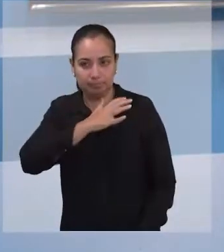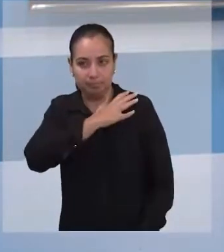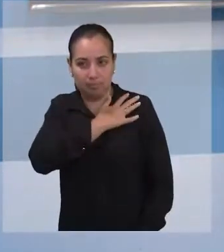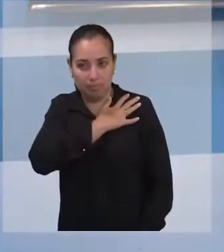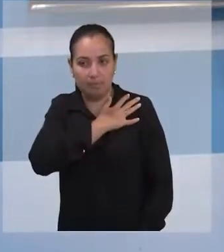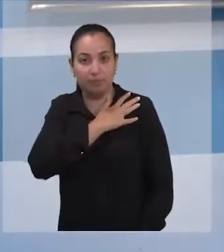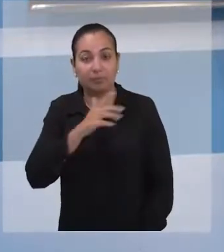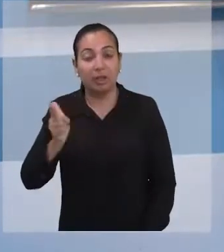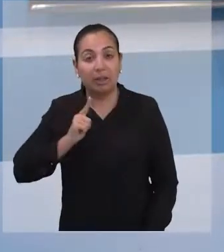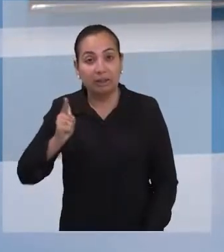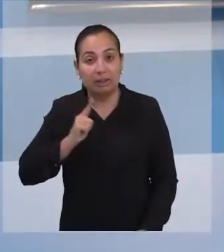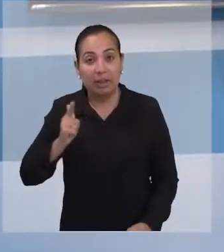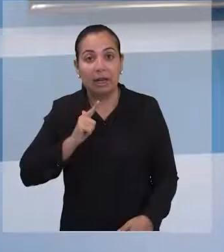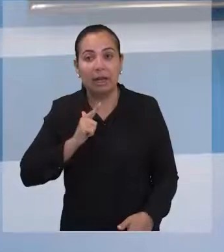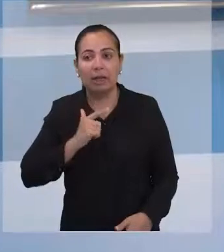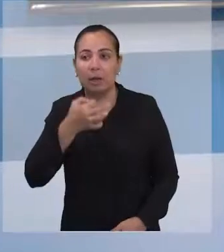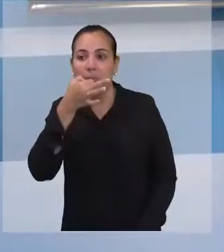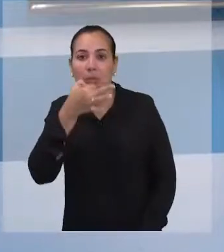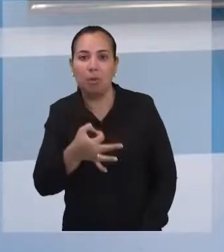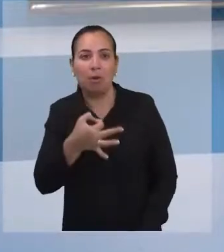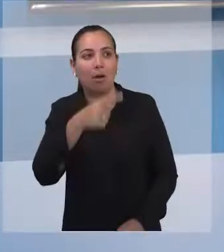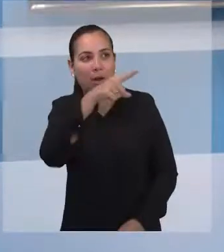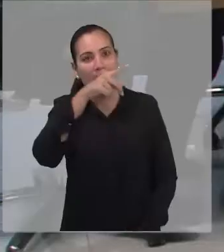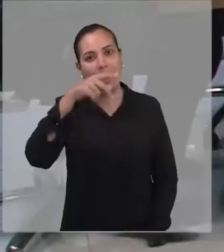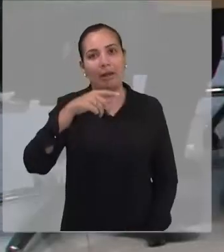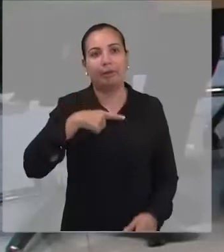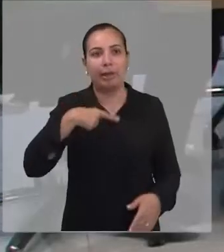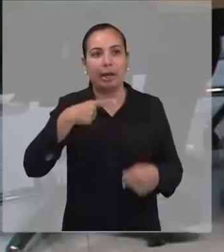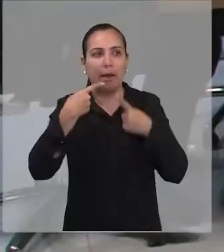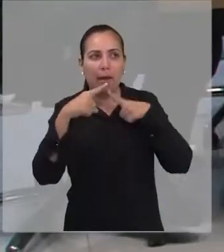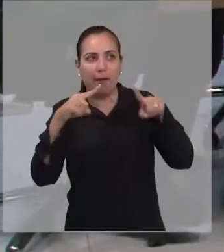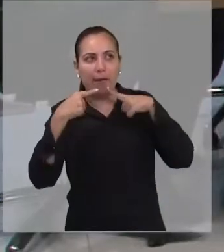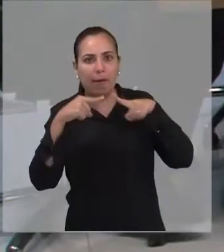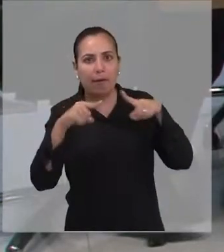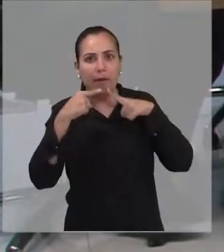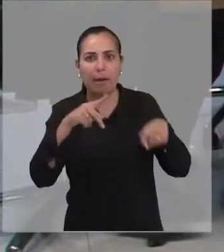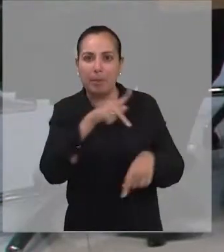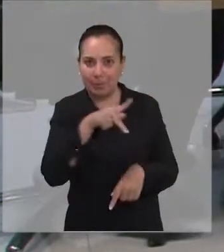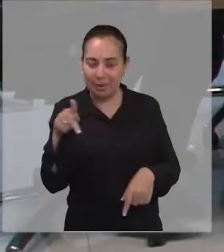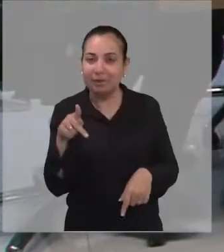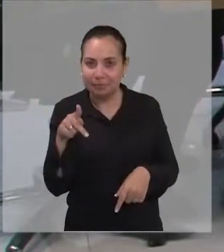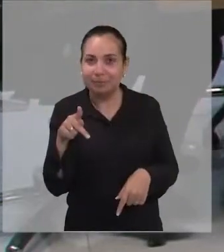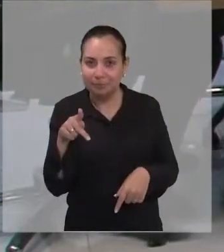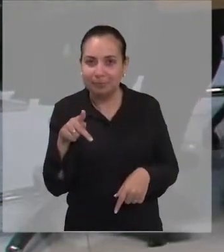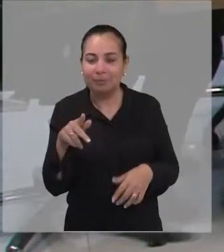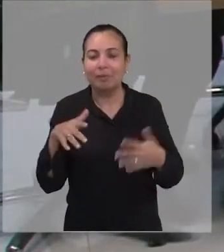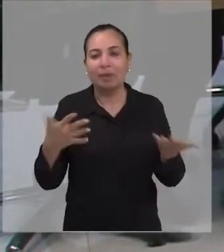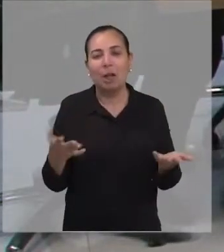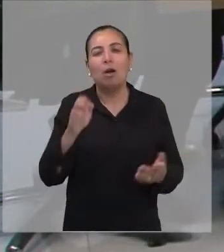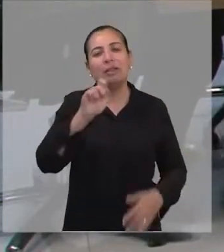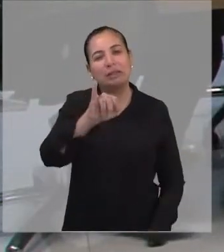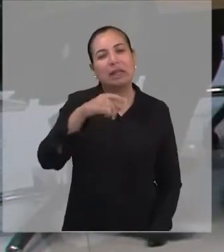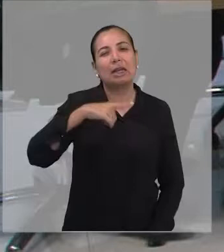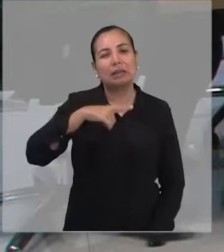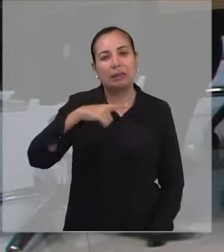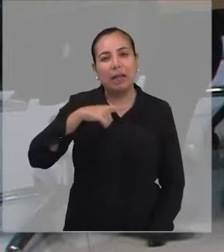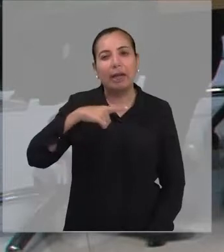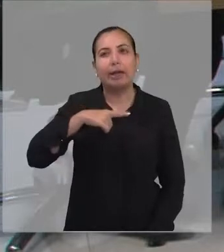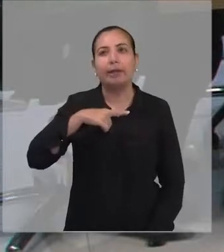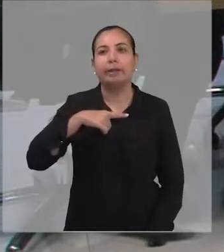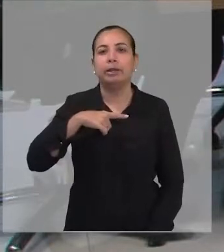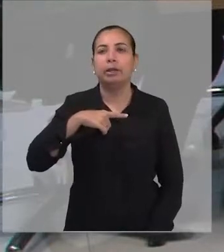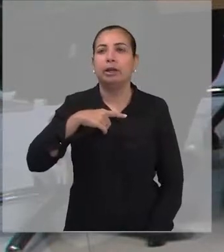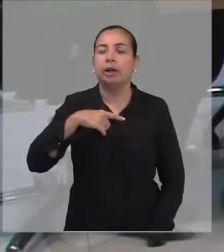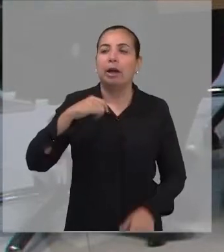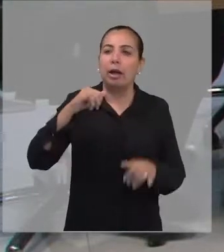fazia sérias críticas ao próprio presidente. Se estamos na era de fake news, de tudo, e